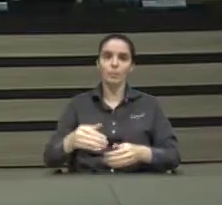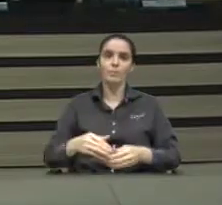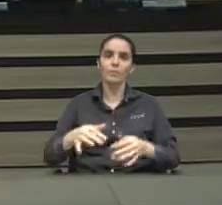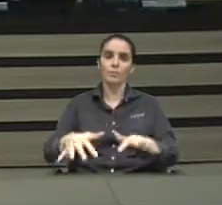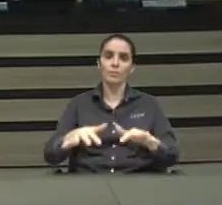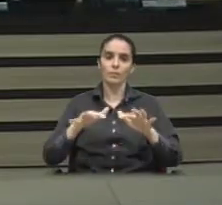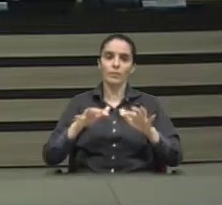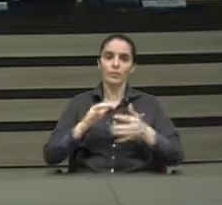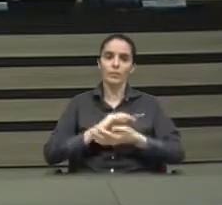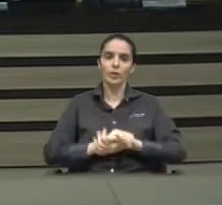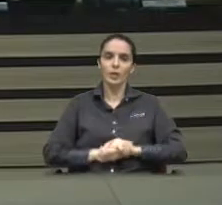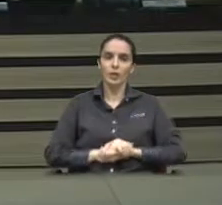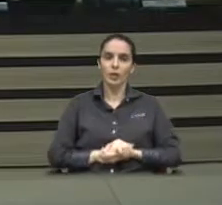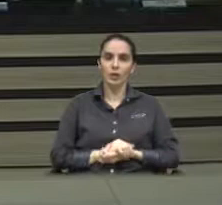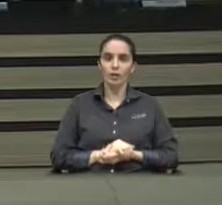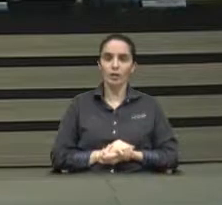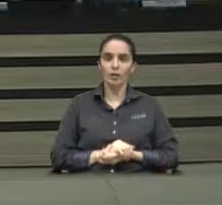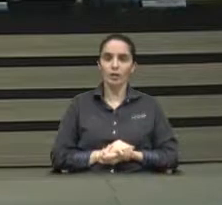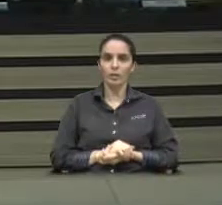290/2017.